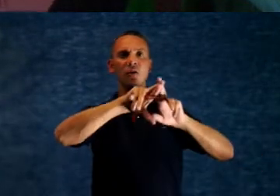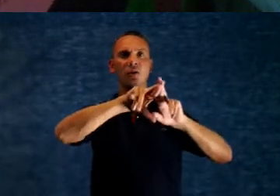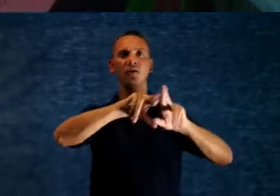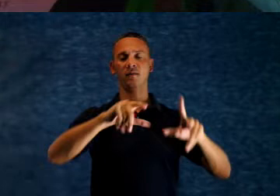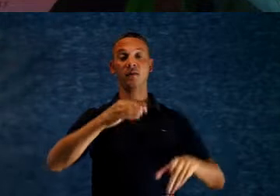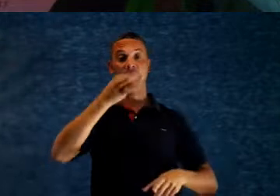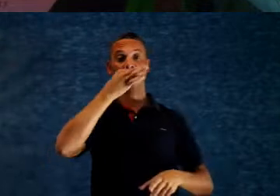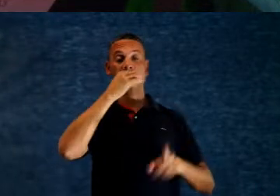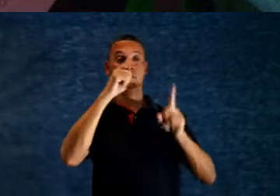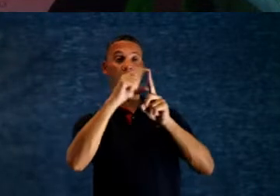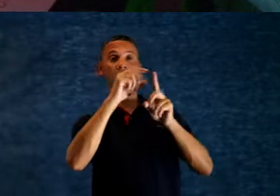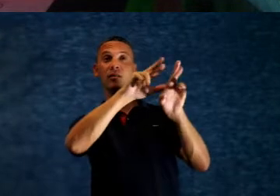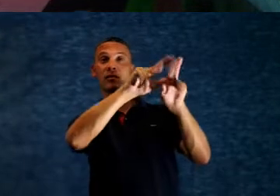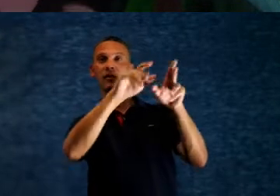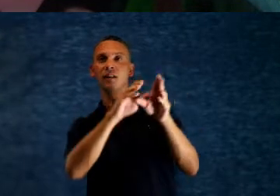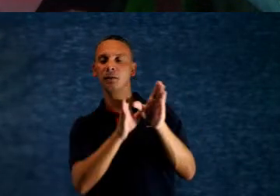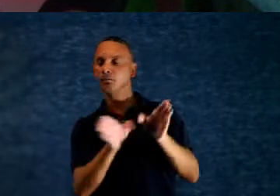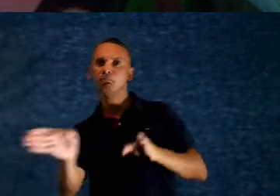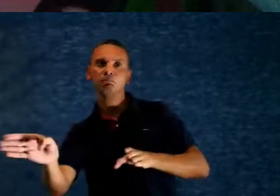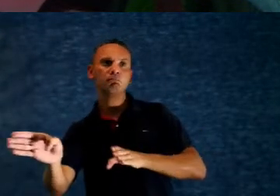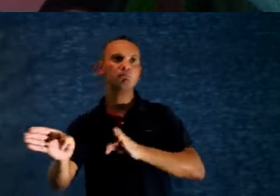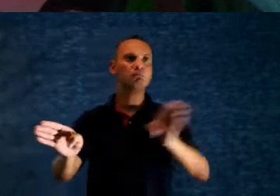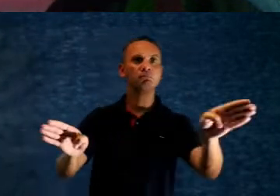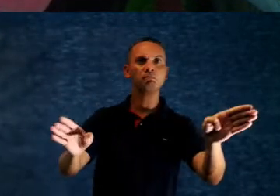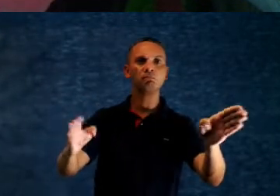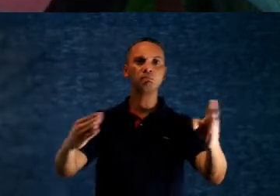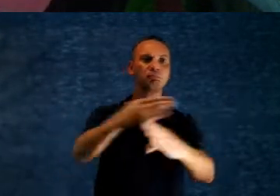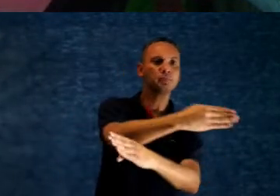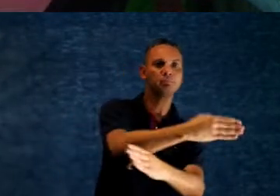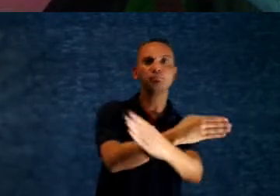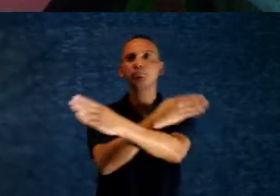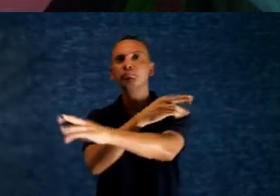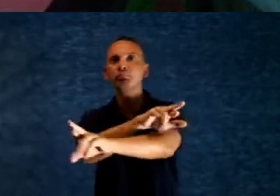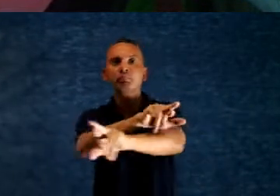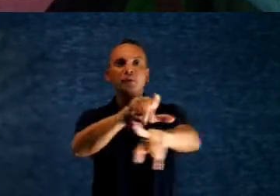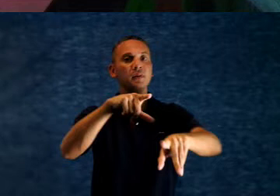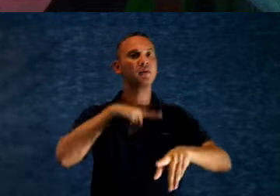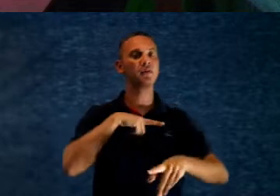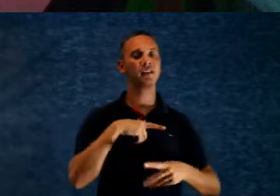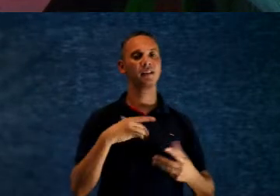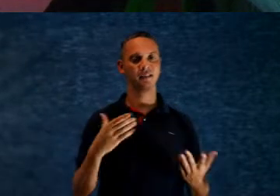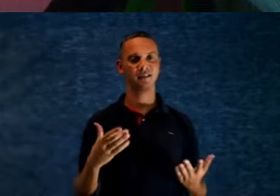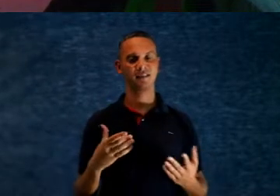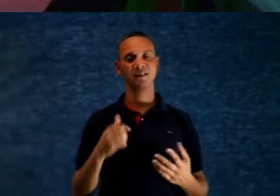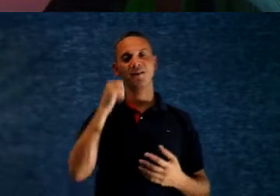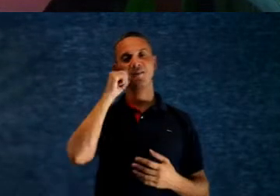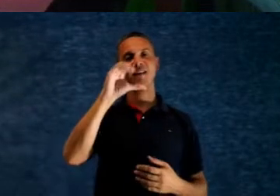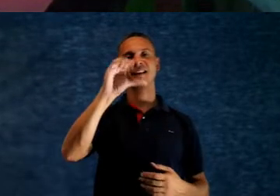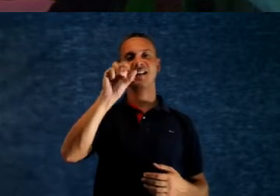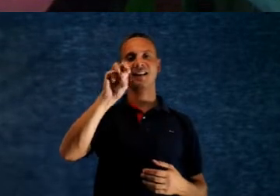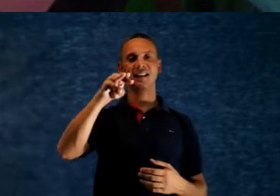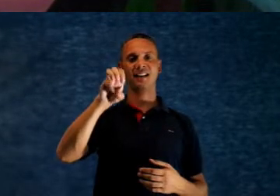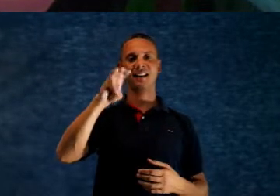caminhos que se entrecruzam. Em certos aspectos, seria descruzada, como classifica Carmen Schneider